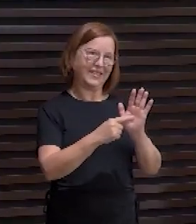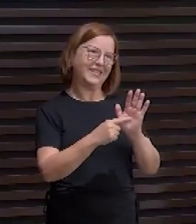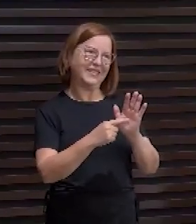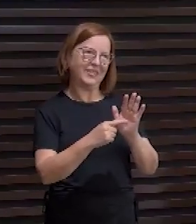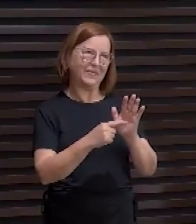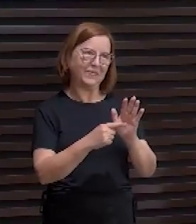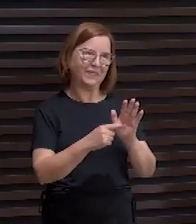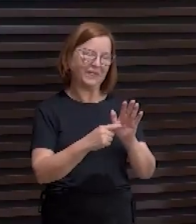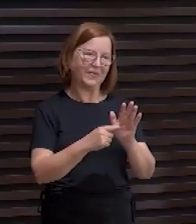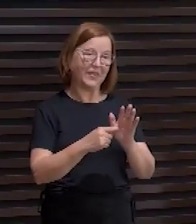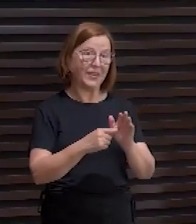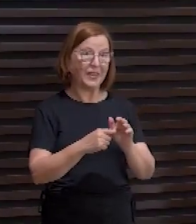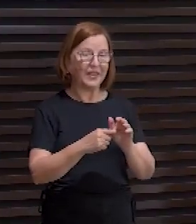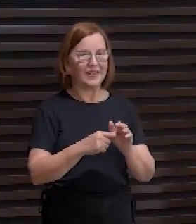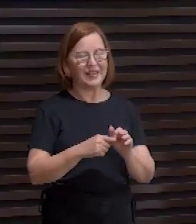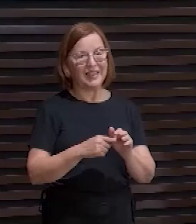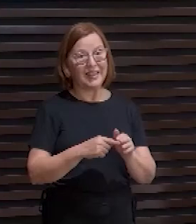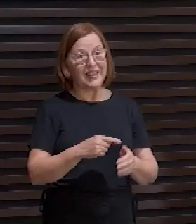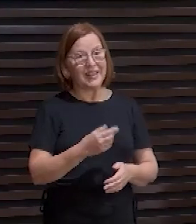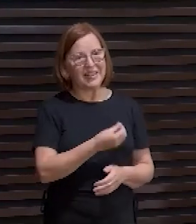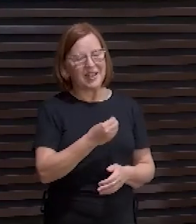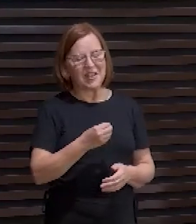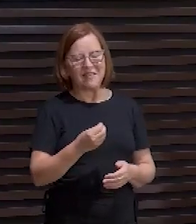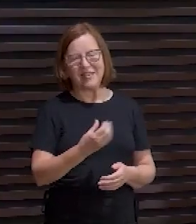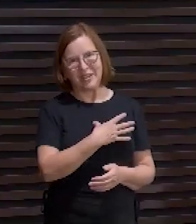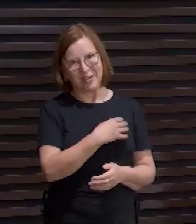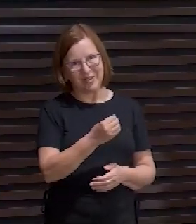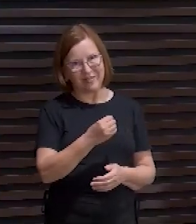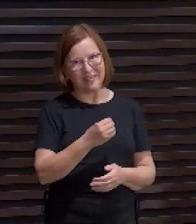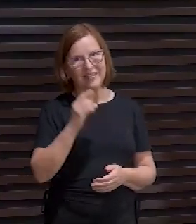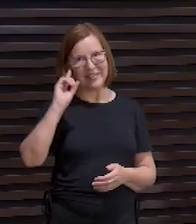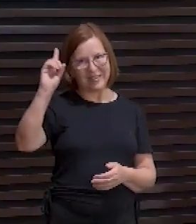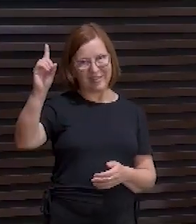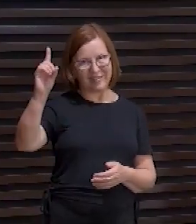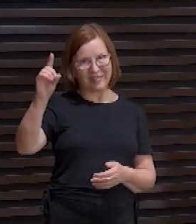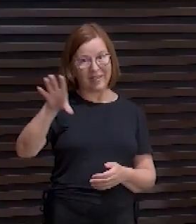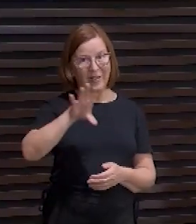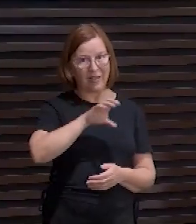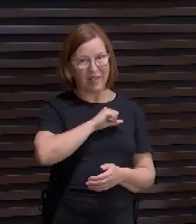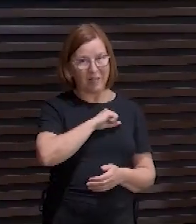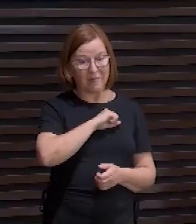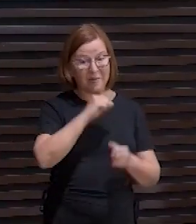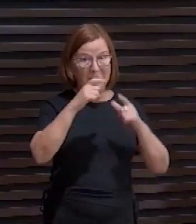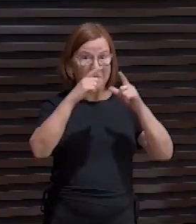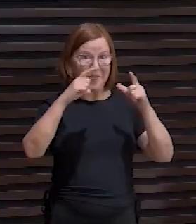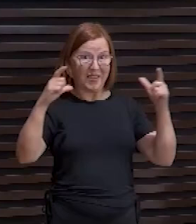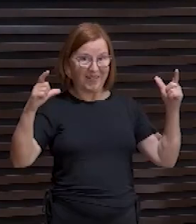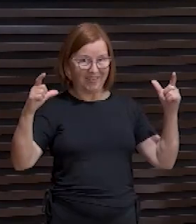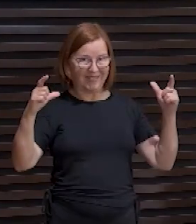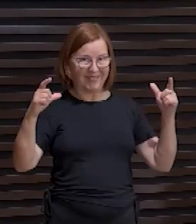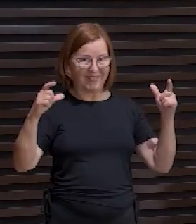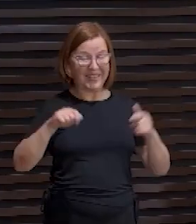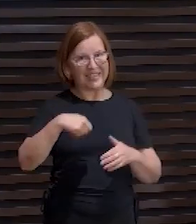estar evidenciados na vida dos filhos de Deus. O amor é o maior deles. É o maior dos